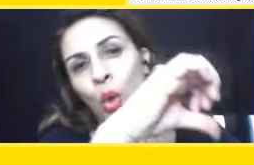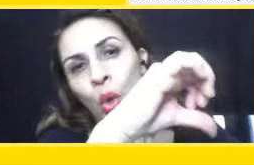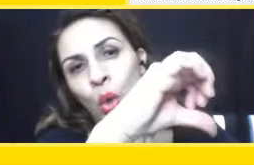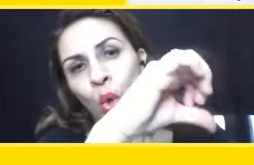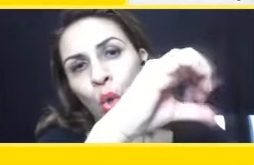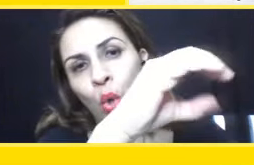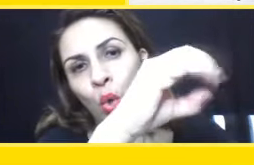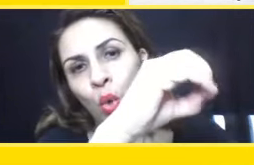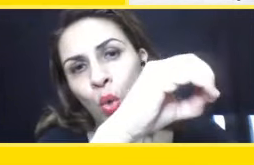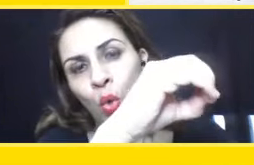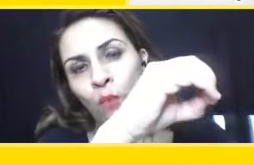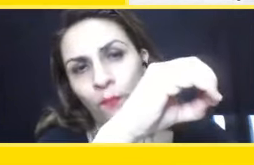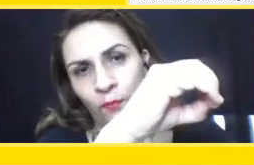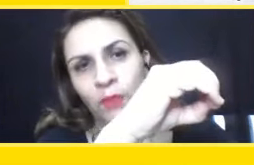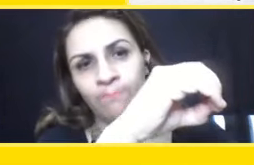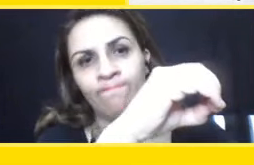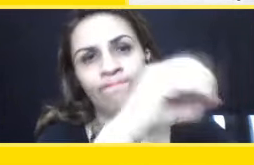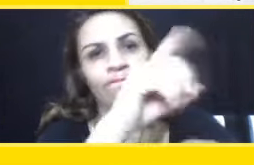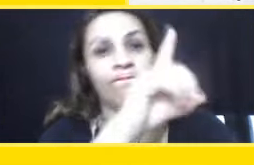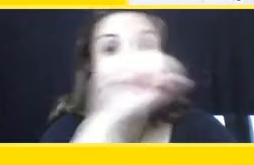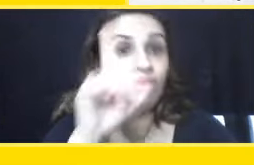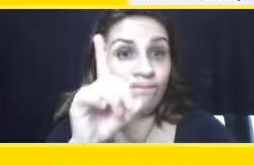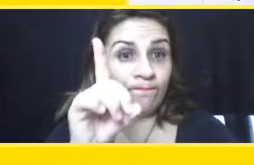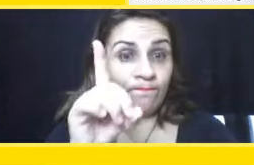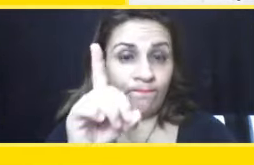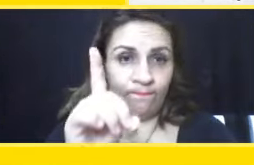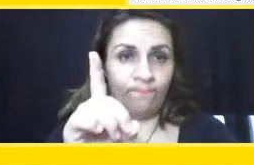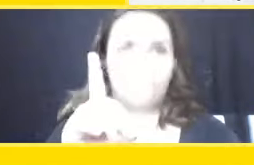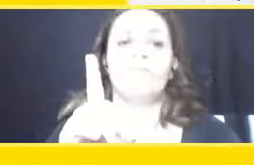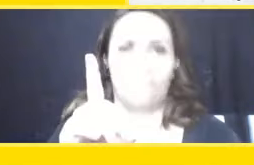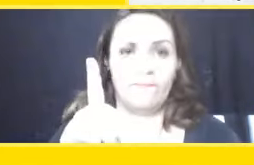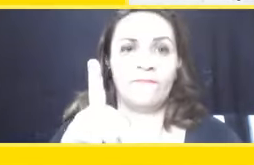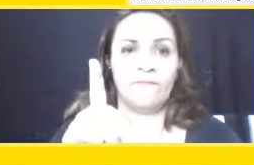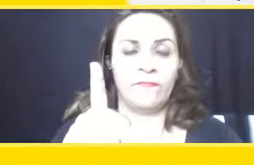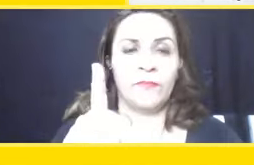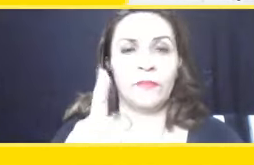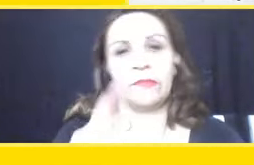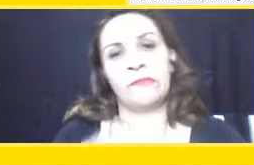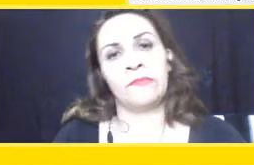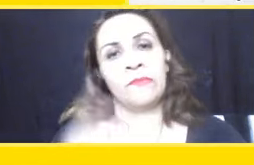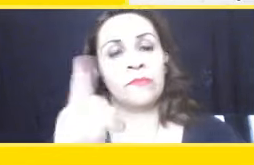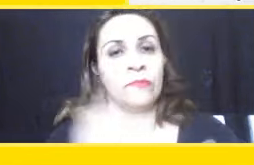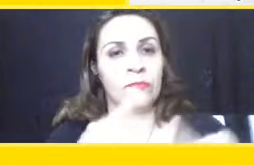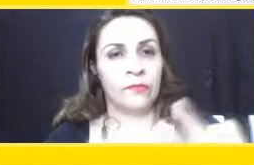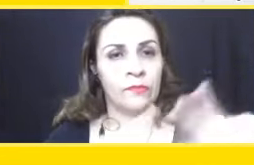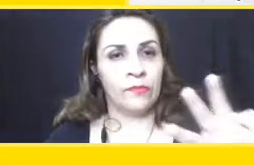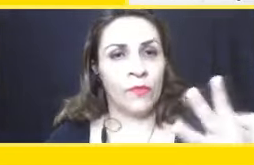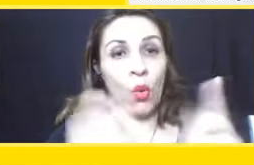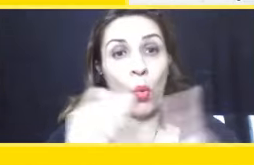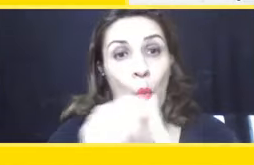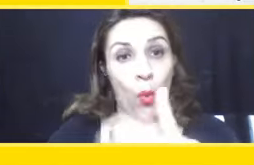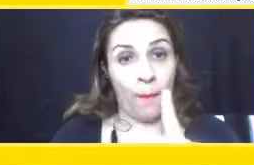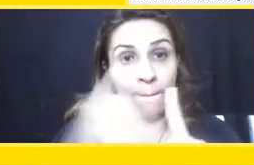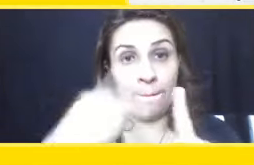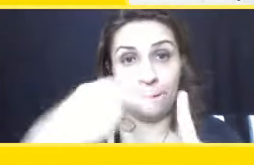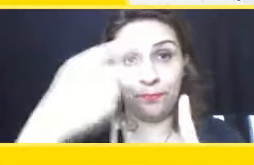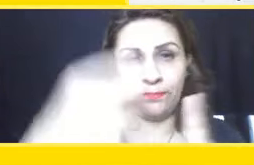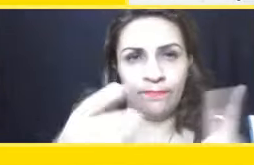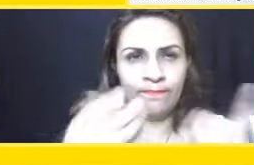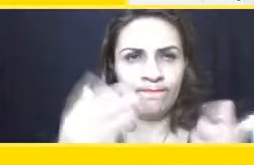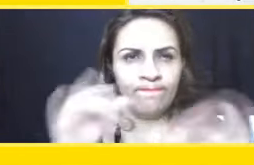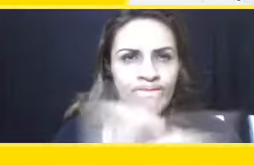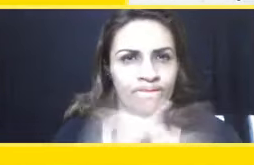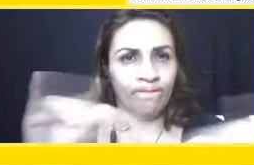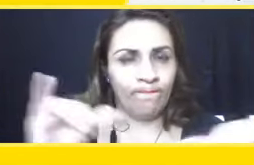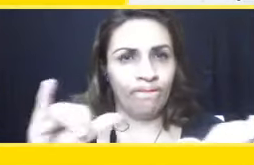ela entra em vigor, né, no primeiro dia útil do quarto mês subsequente da publicação desta lei.